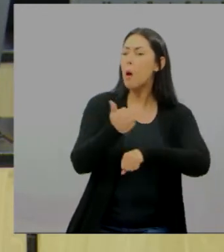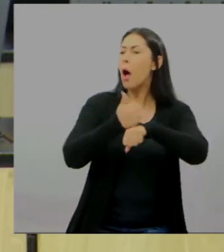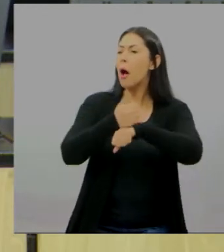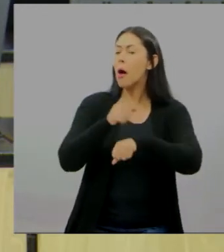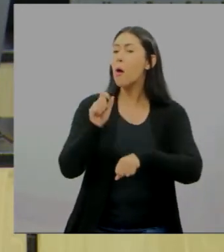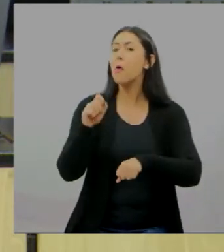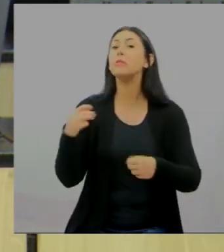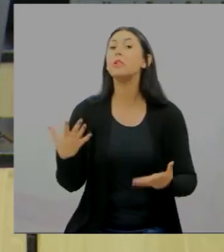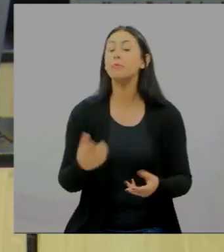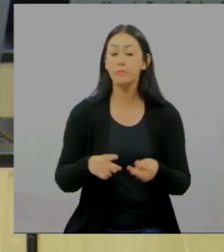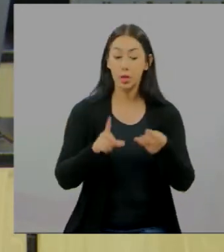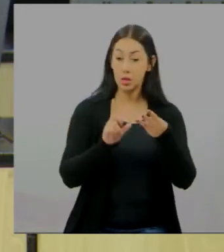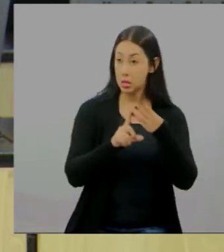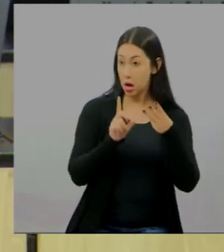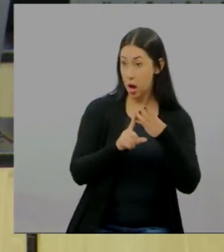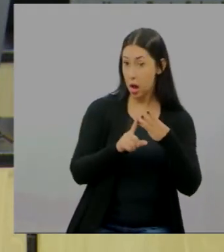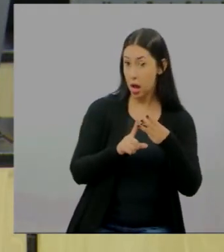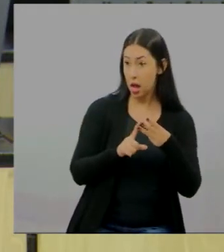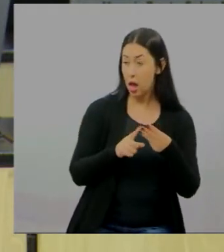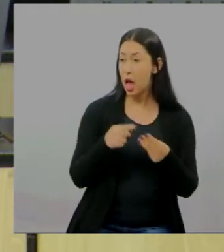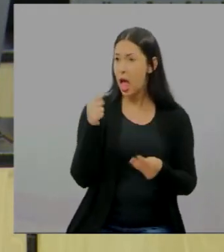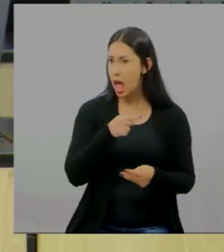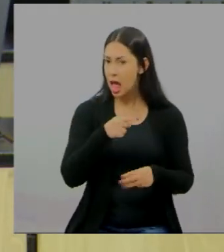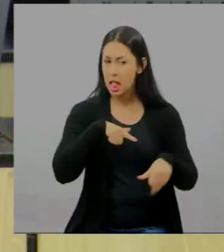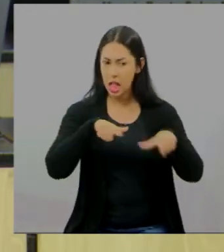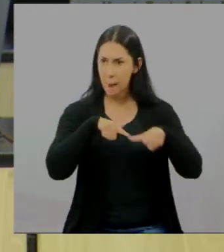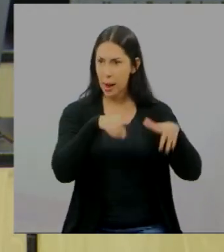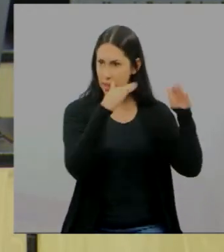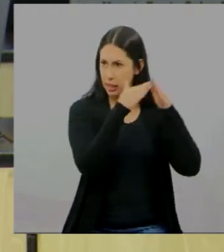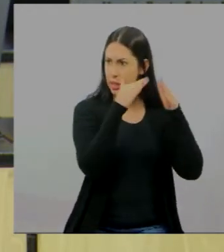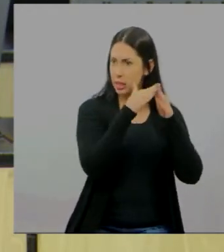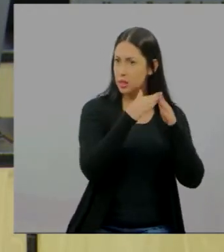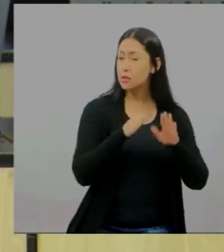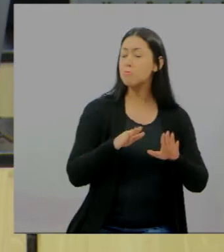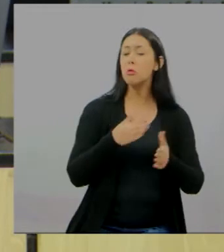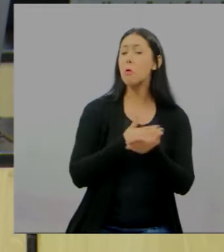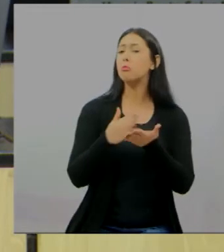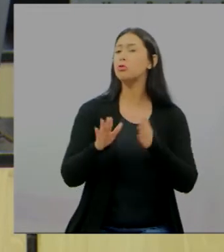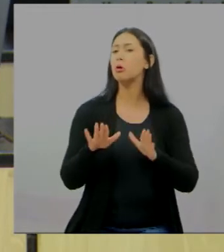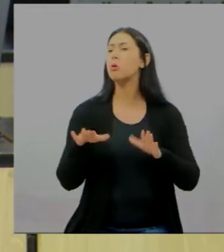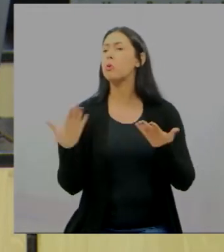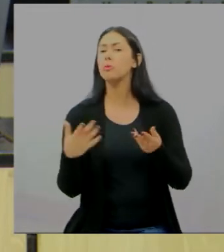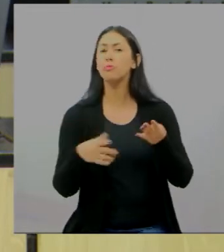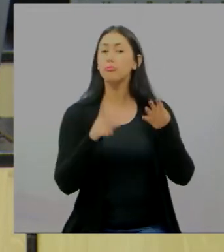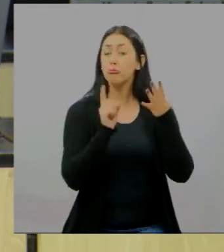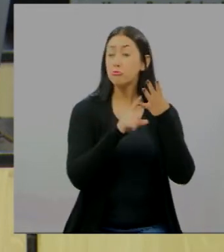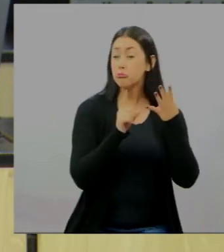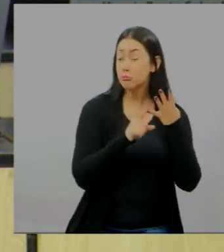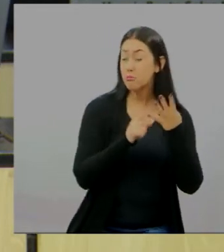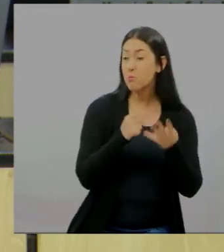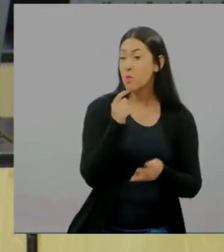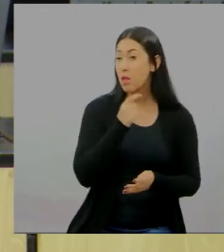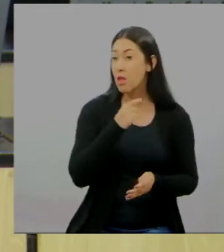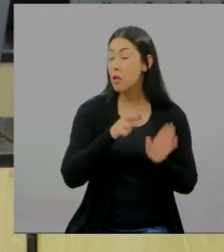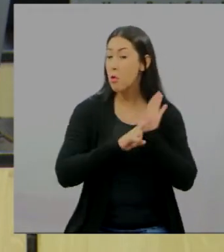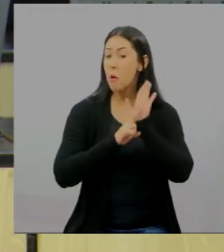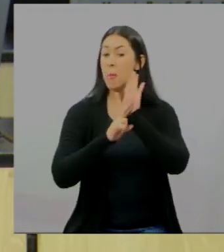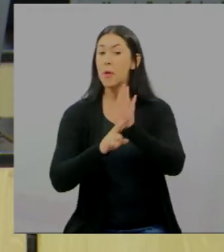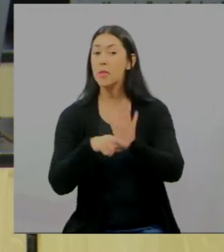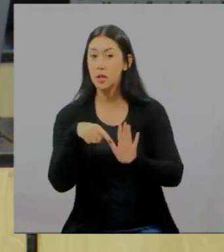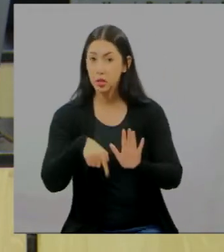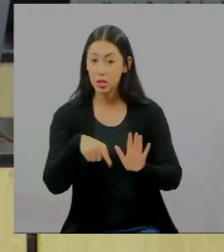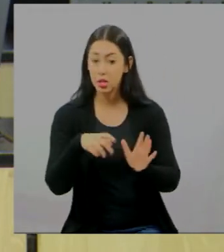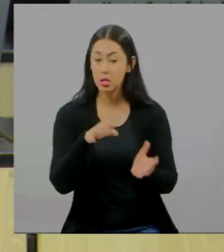este senhor se encontra trabalhando em regime de home office? Desde que período? Quarto, o senhor Agenor Lino é representante da deputada no município